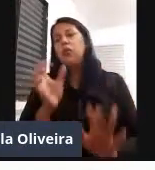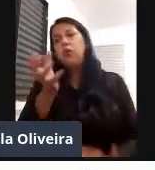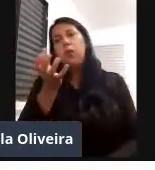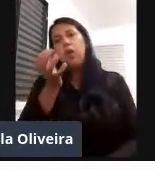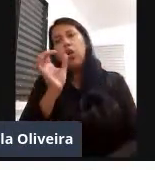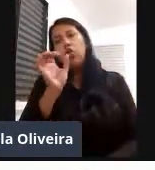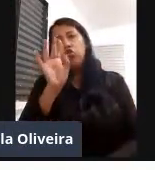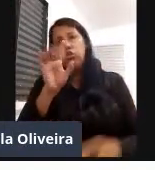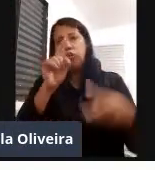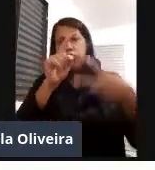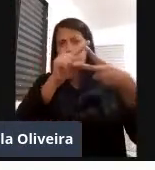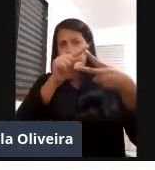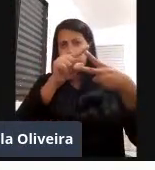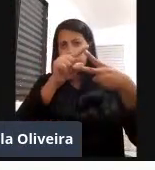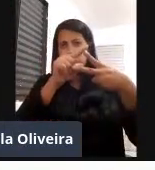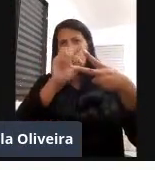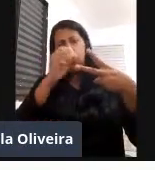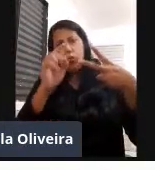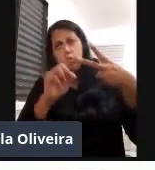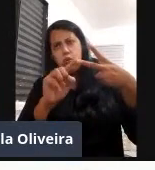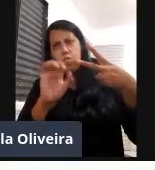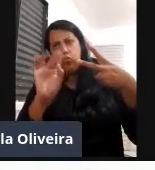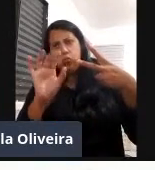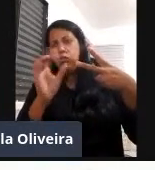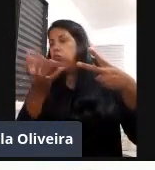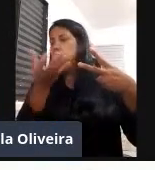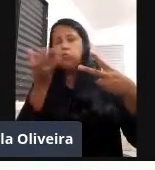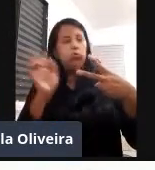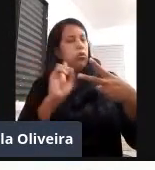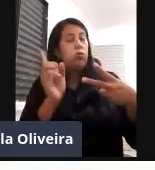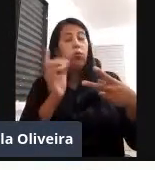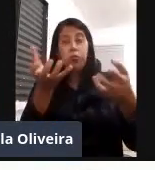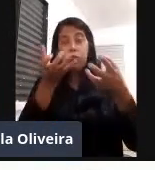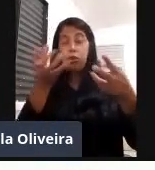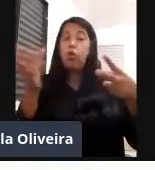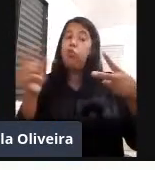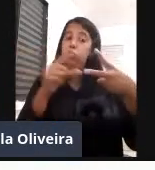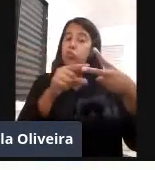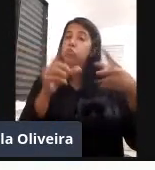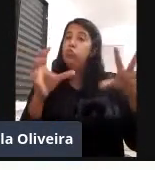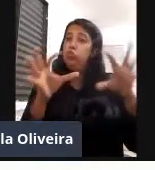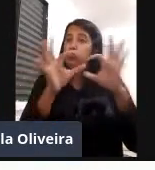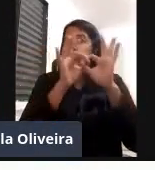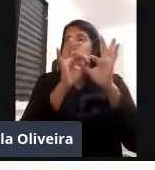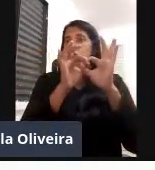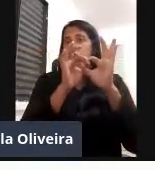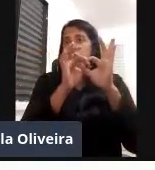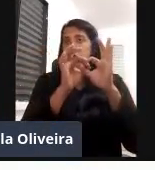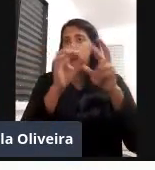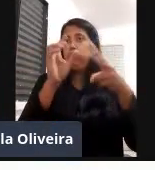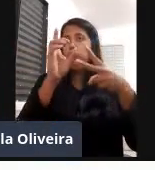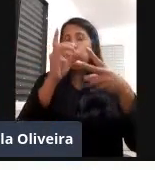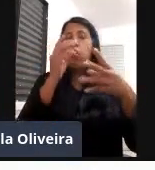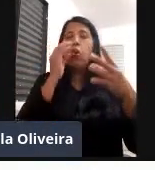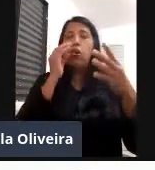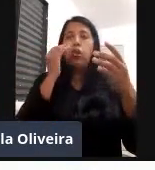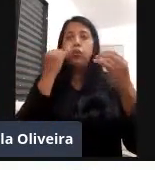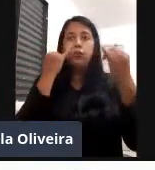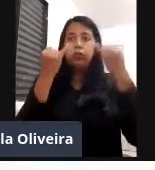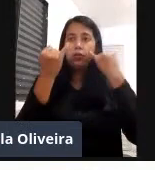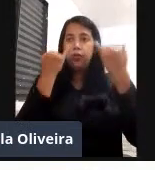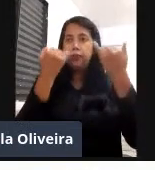só tecnologia? Não, eu quero os dois. Então, o operador AND, ele vai servir para me dizer o seguinte: